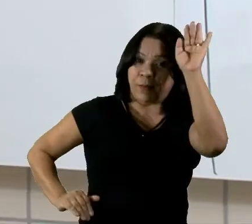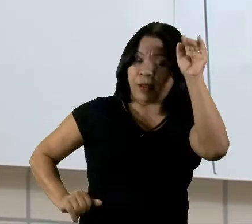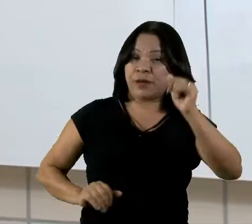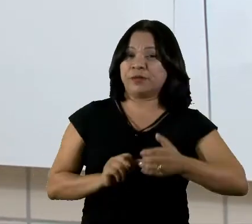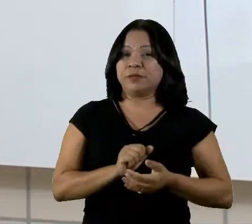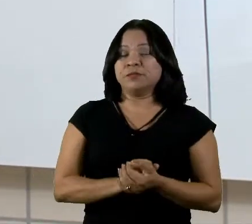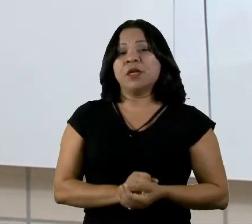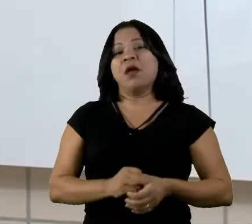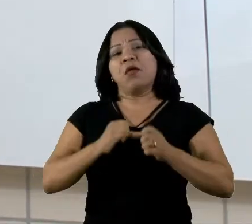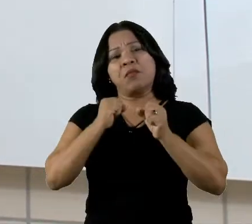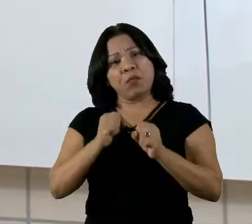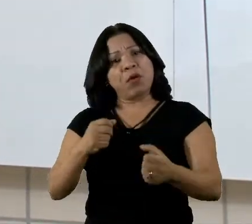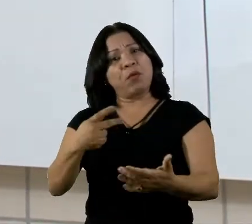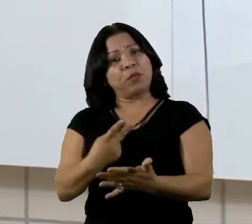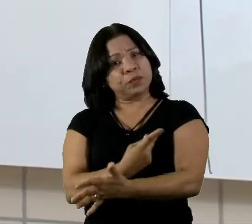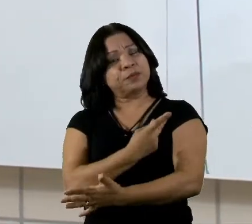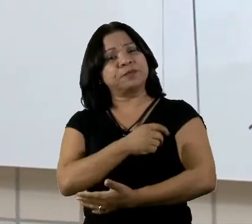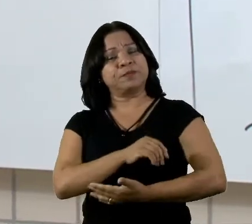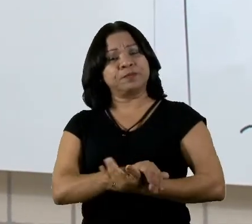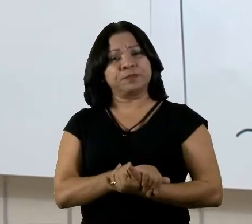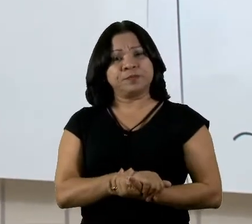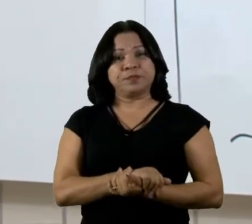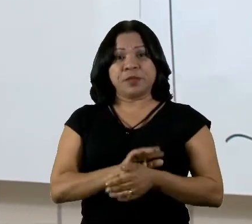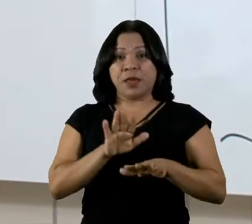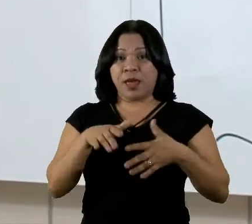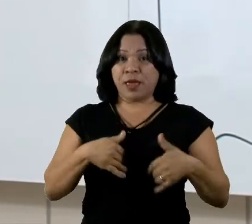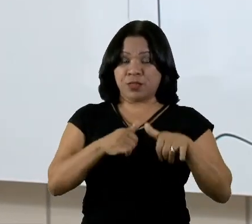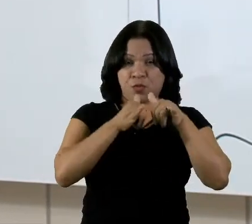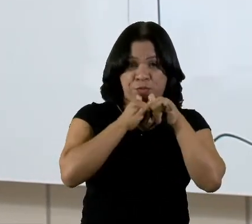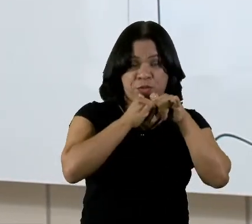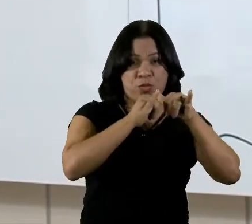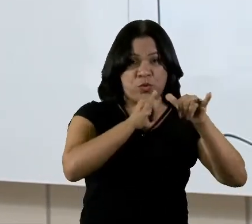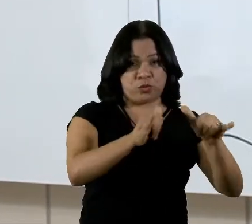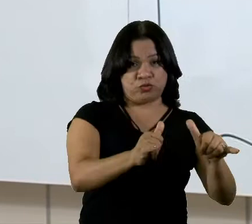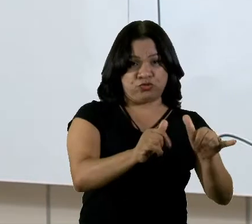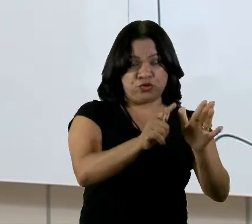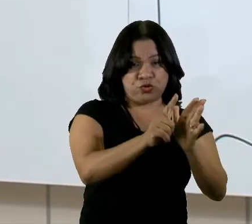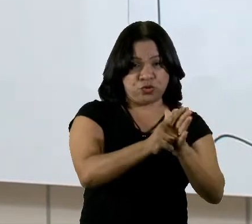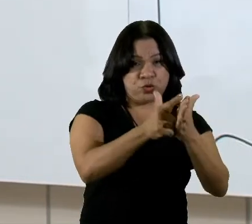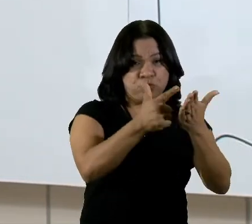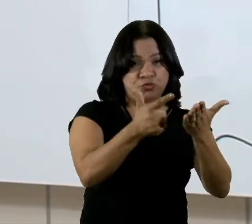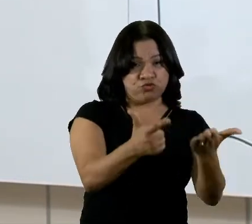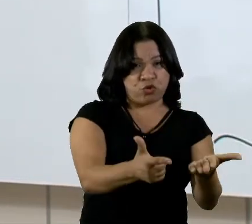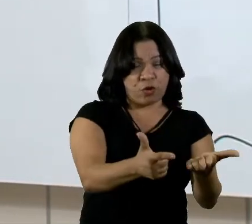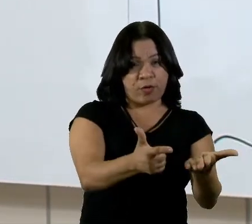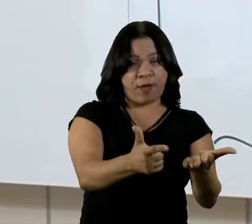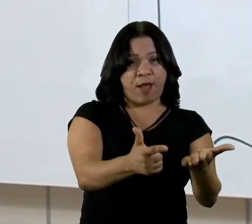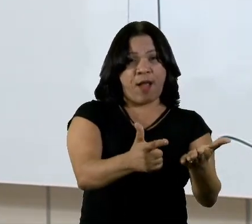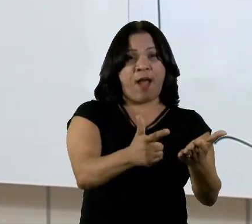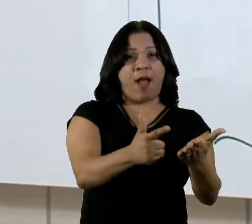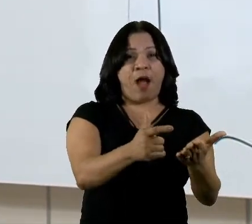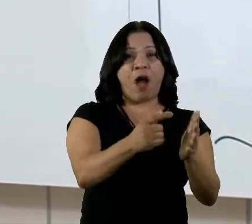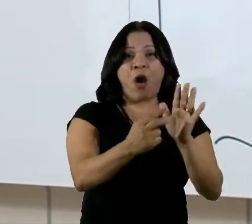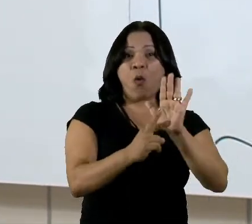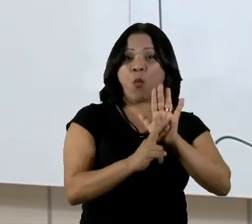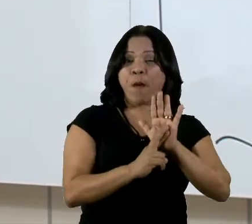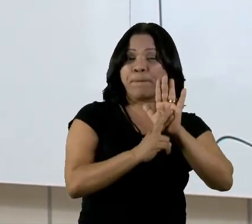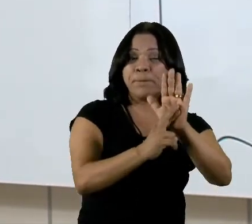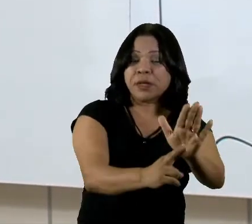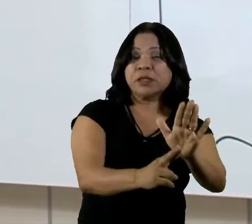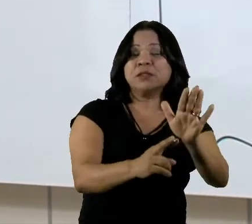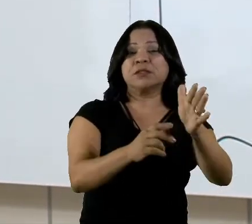pode acontecer. Então, na notícia, o jornal ou veículo de comunicação, ele apresentou o fato para o leitor,